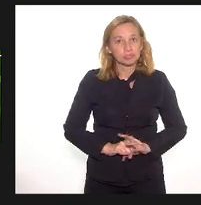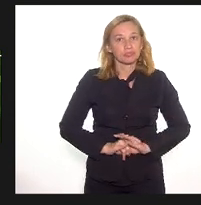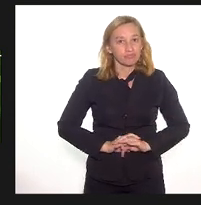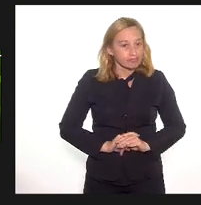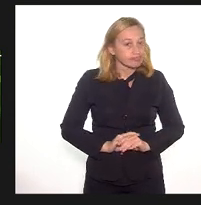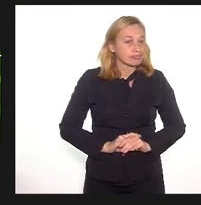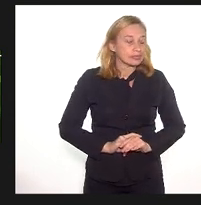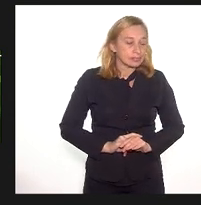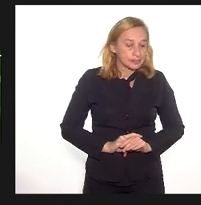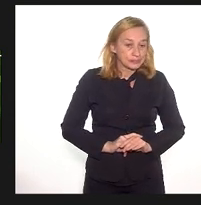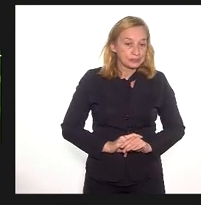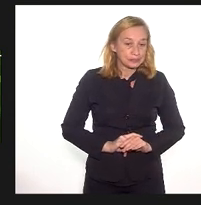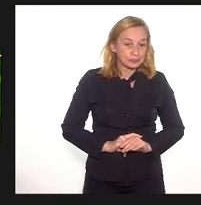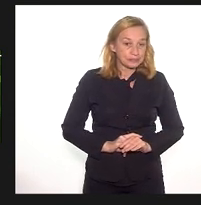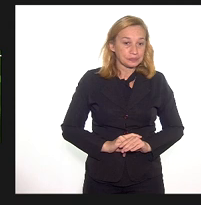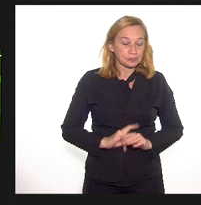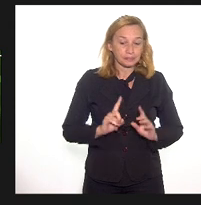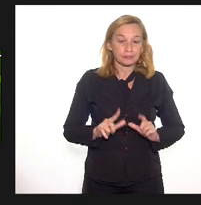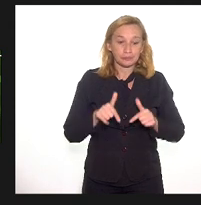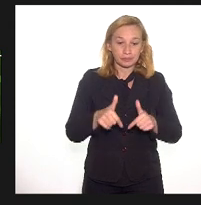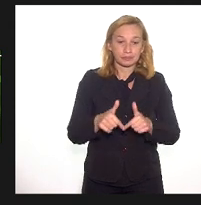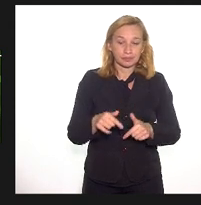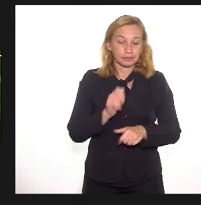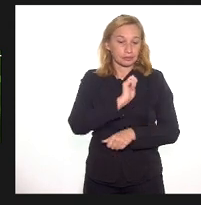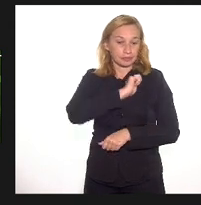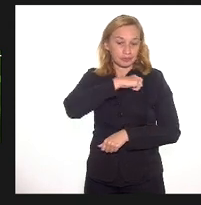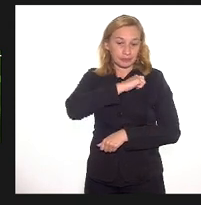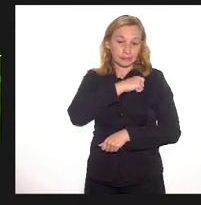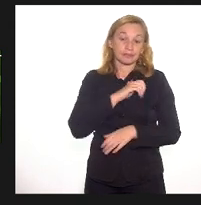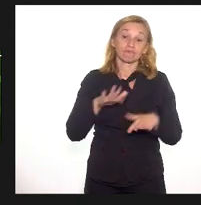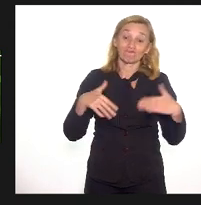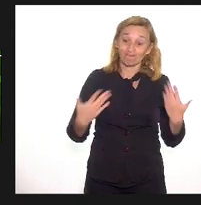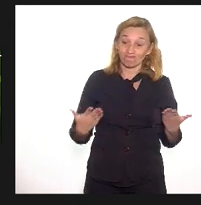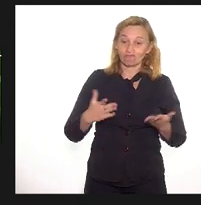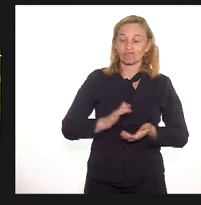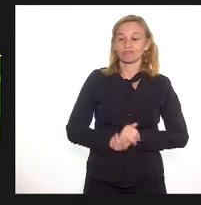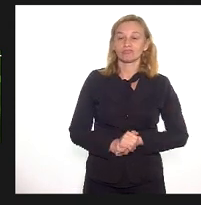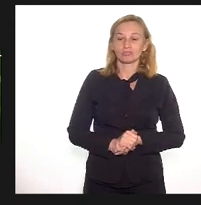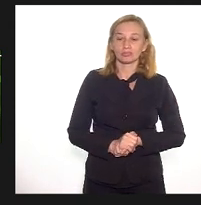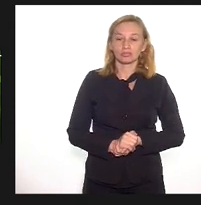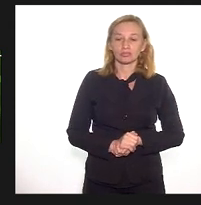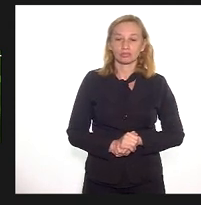né? E essa ação fiscal, então,